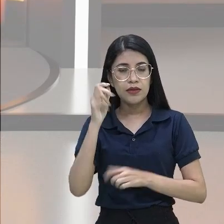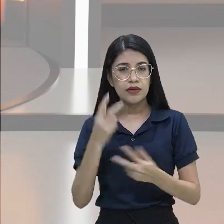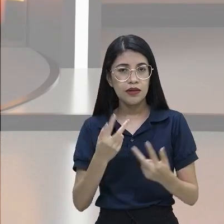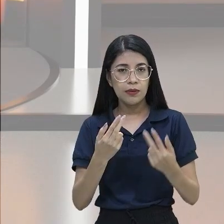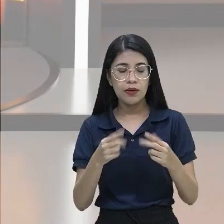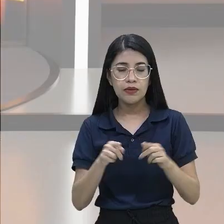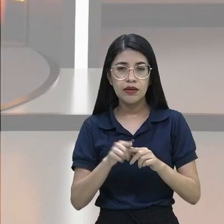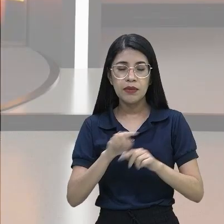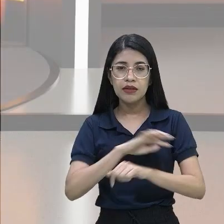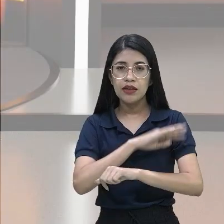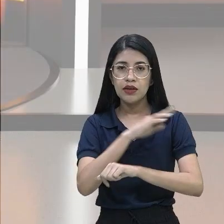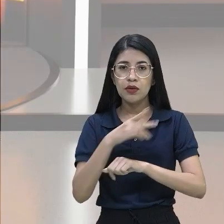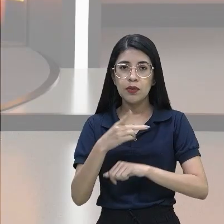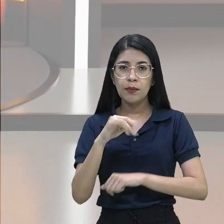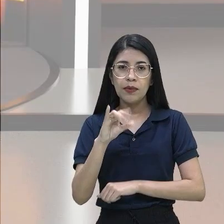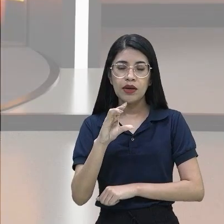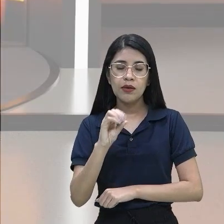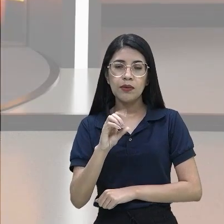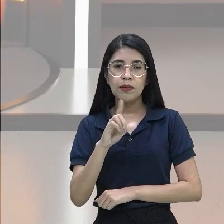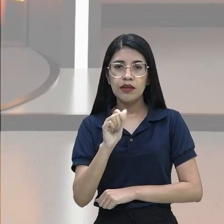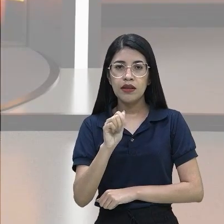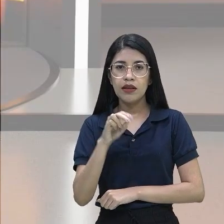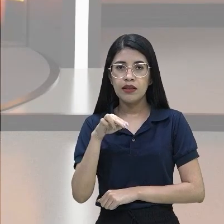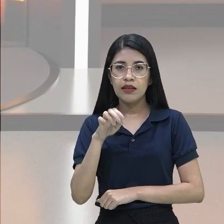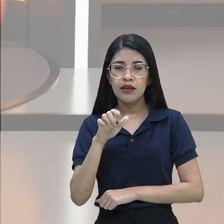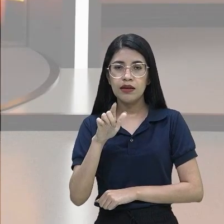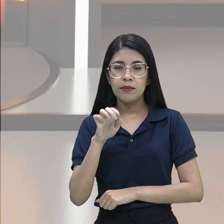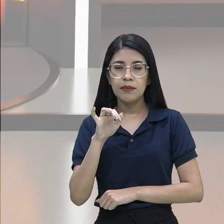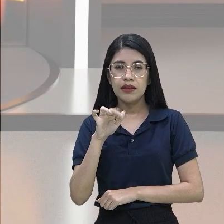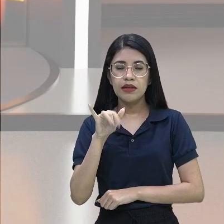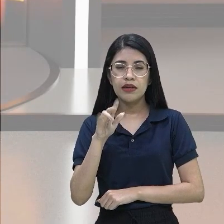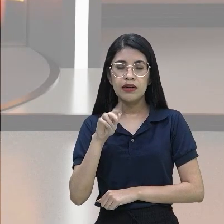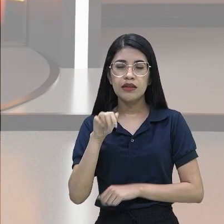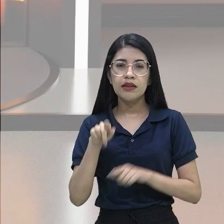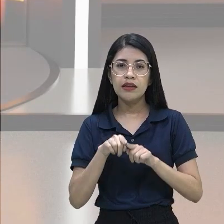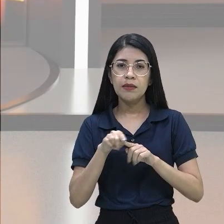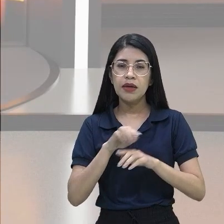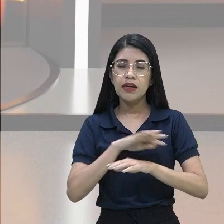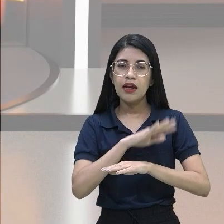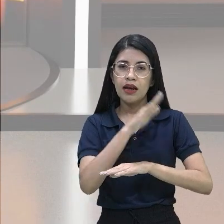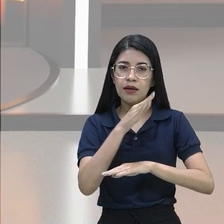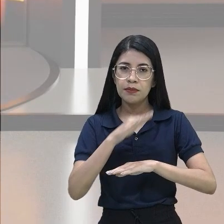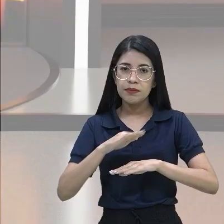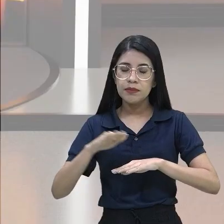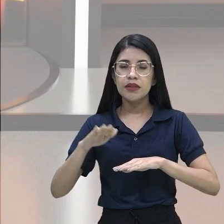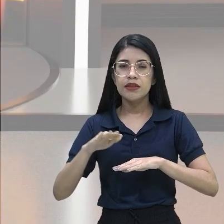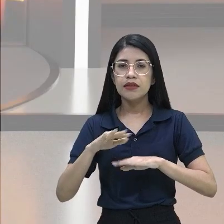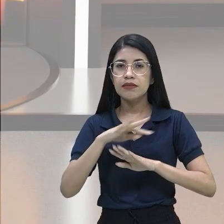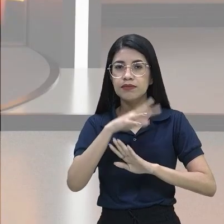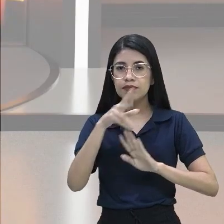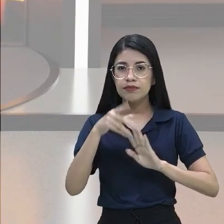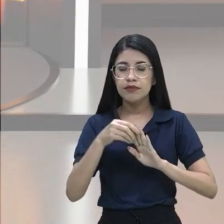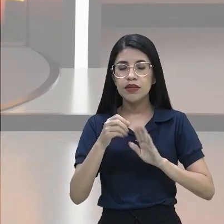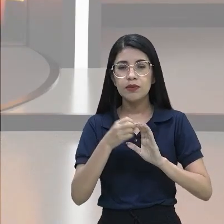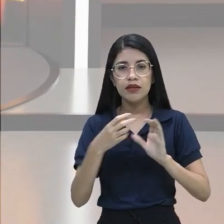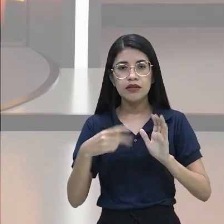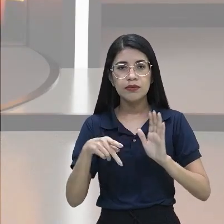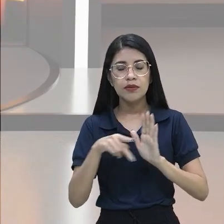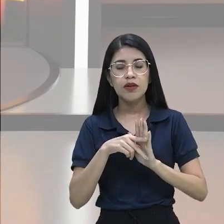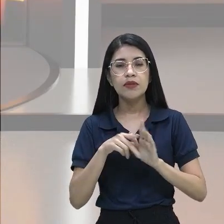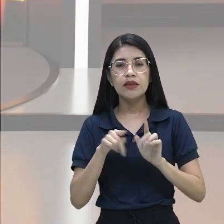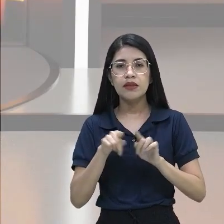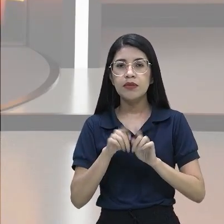da Neblina, com a planície amazônica, entre outras características aí que a gente pode estudar. Esses